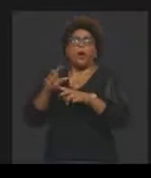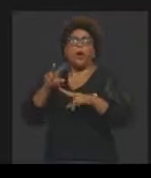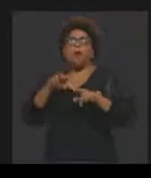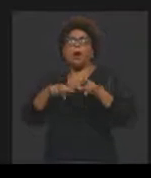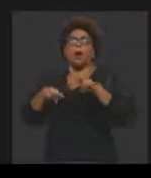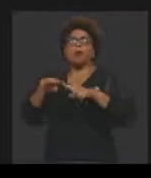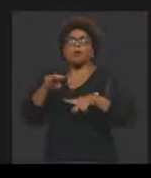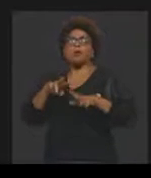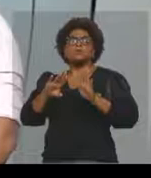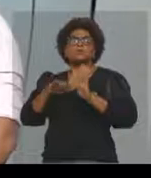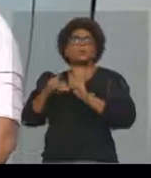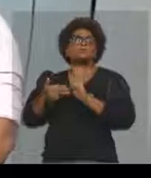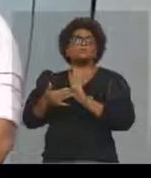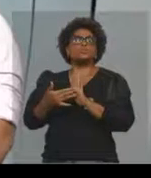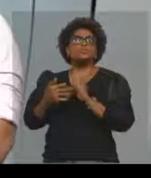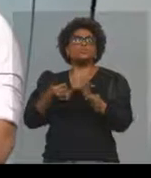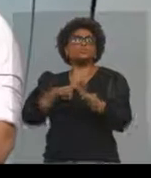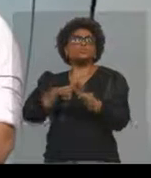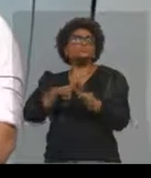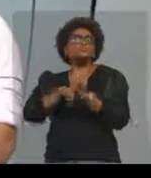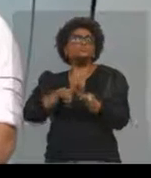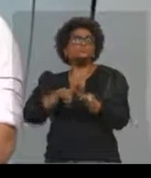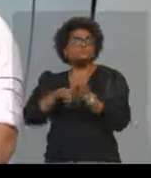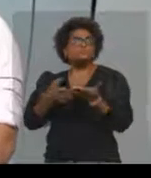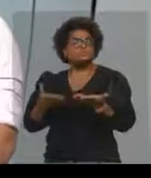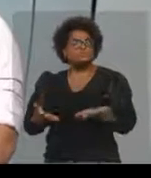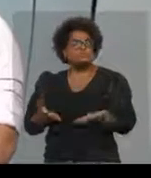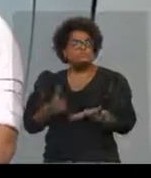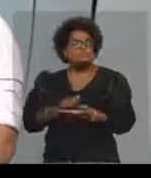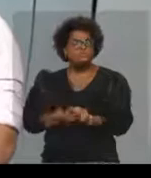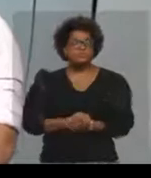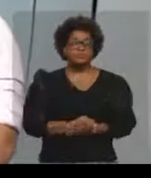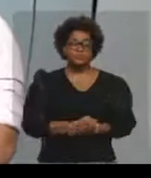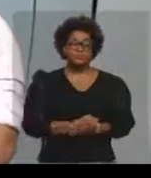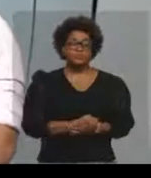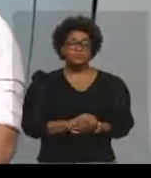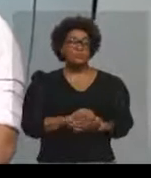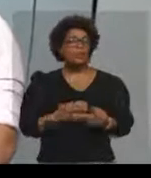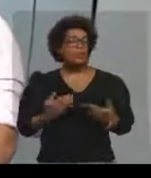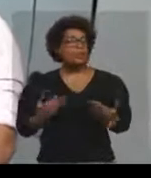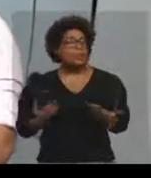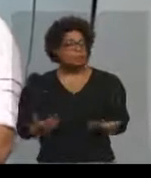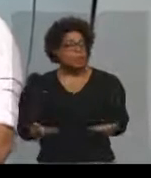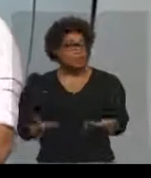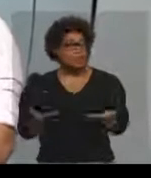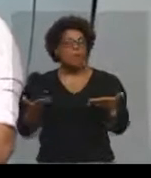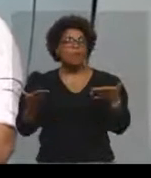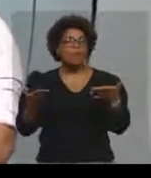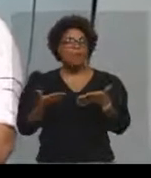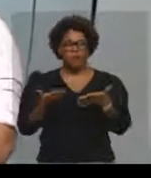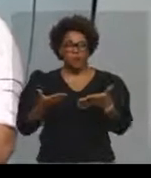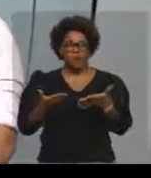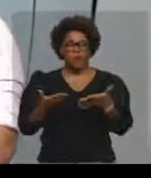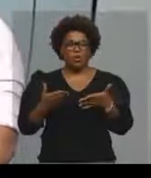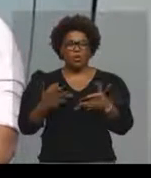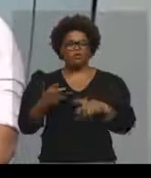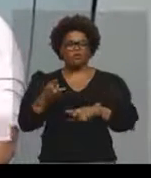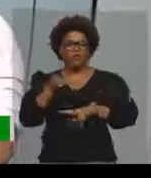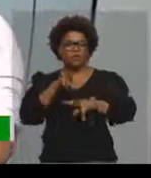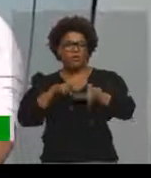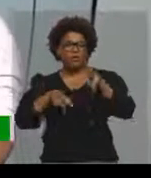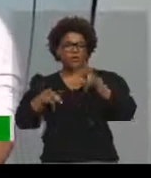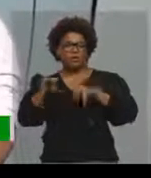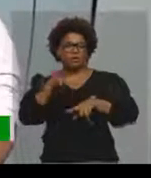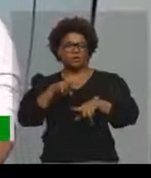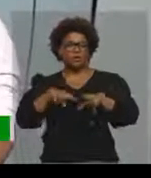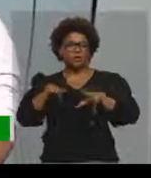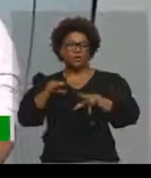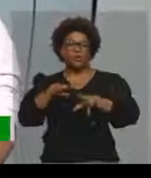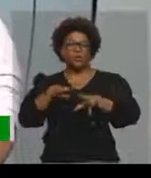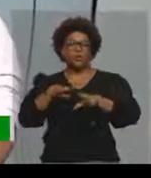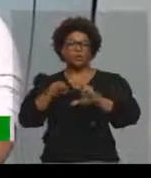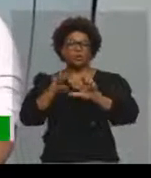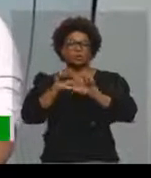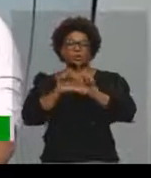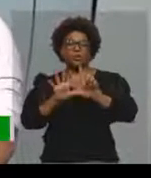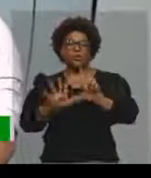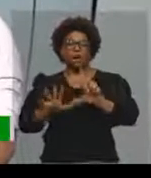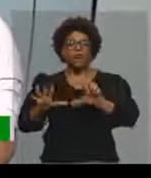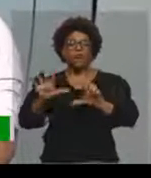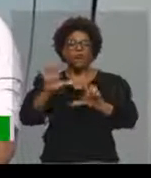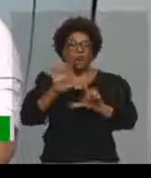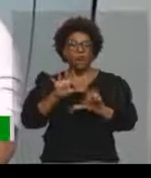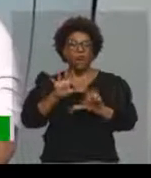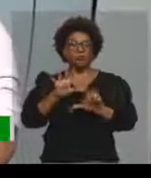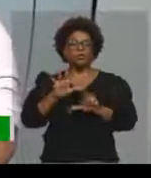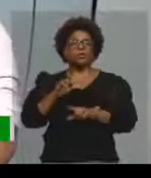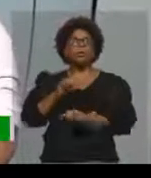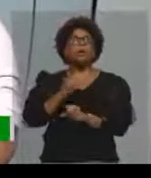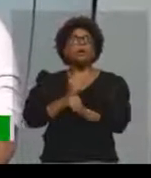aula? Bom, na nossa aula hoje nós analisamos um gráfico de 2012. É uma pesquisa